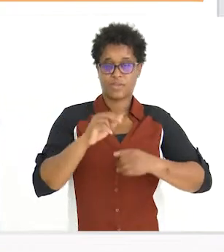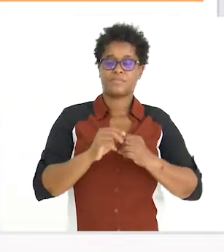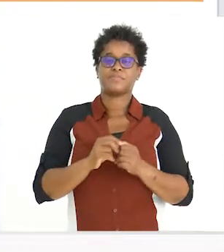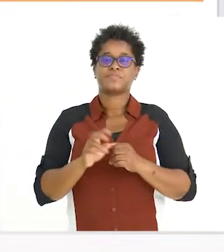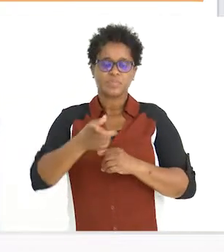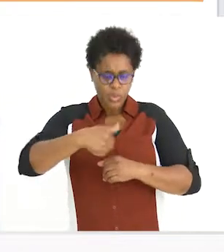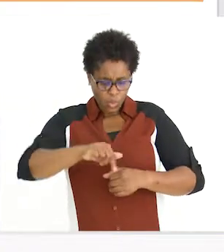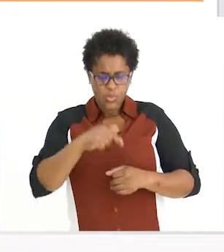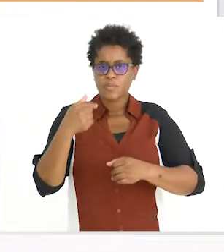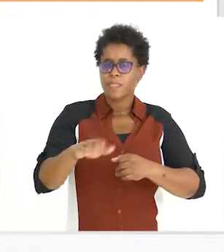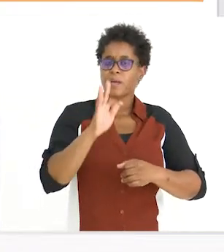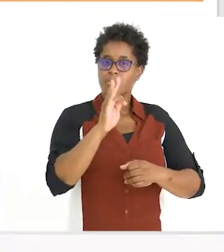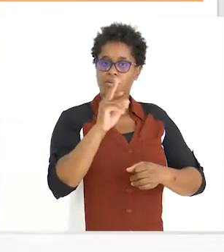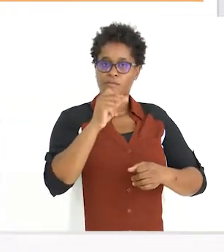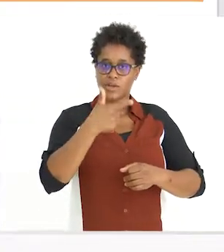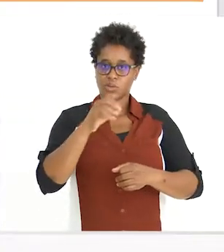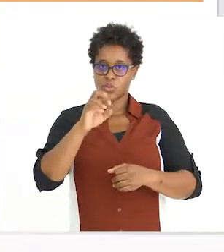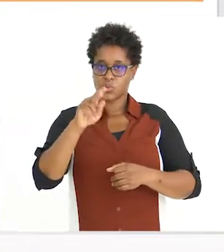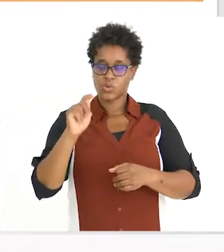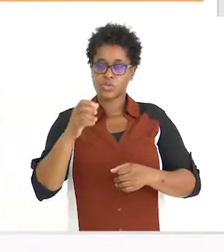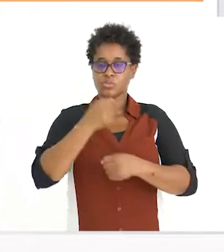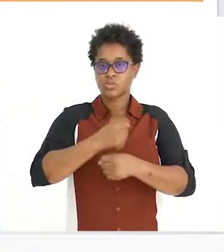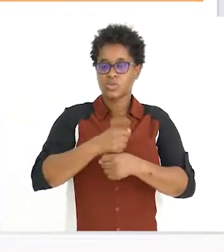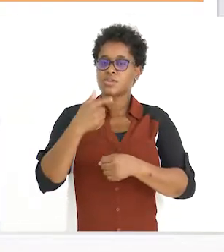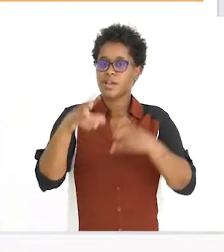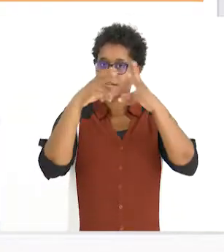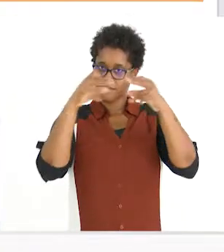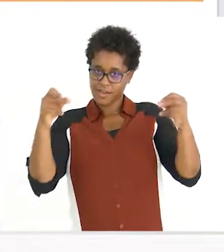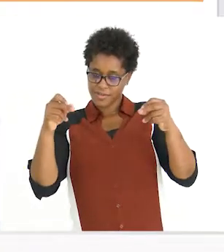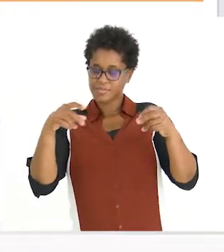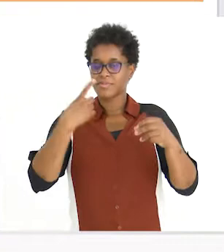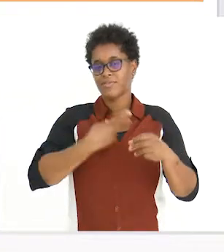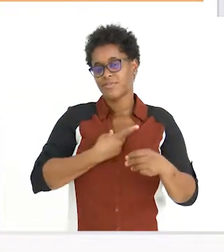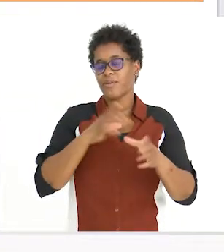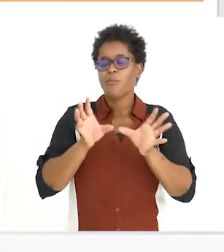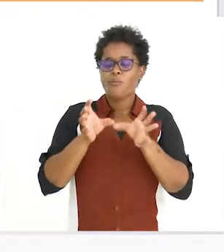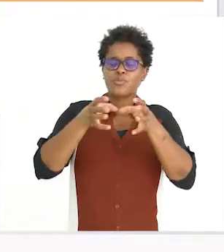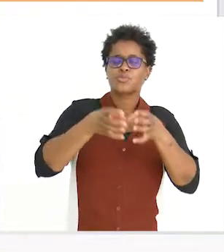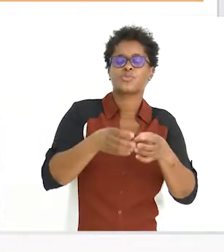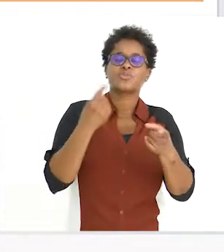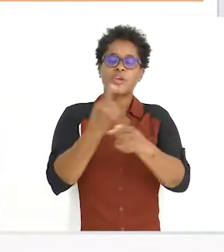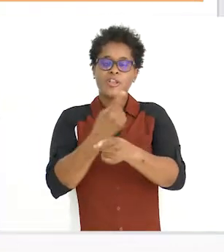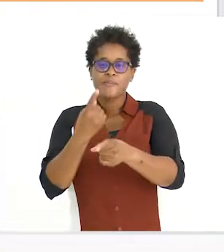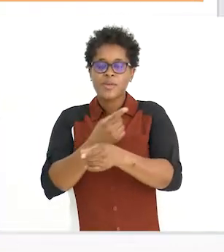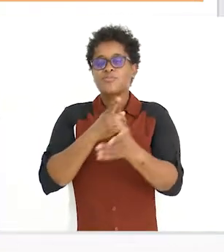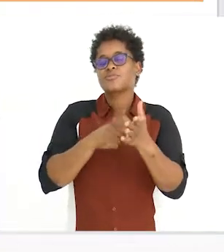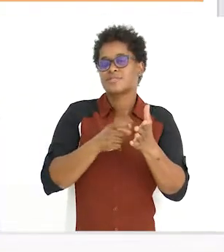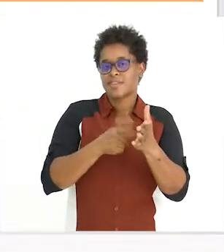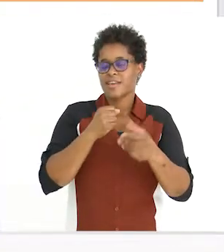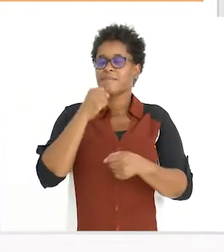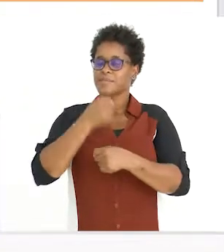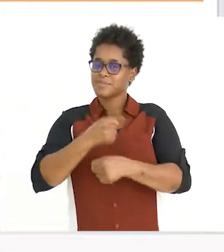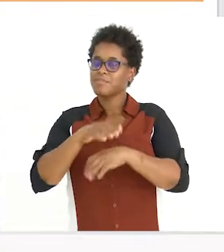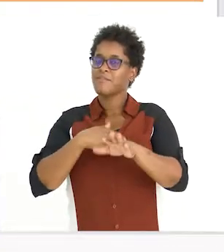Nós temos fatores de produção, está ali a definição, como sendo conjunto de elementos necessários para